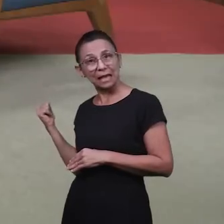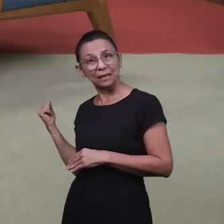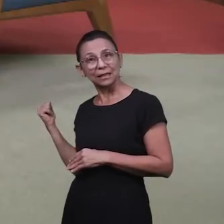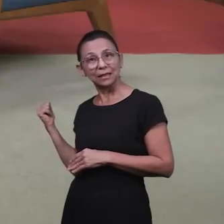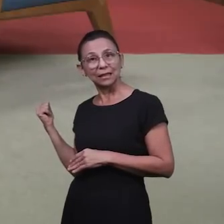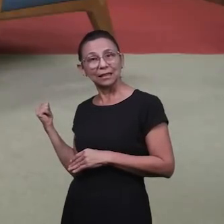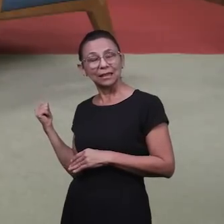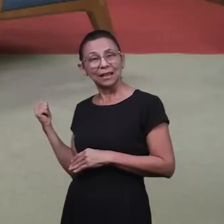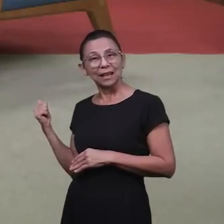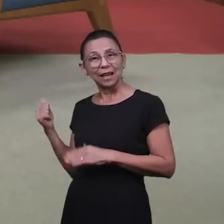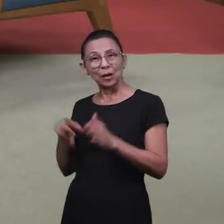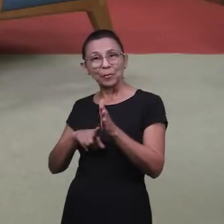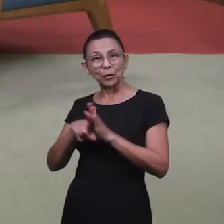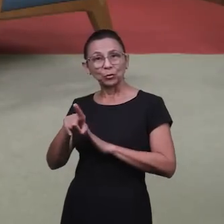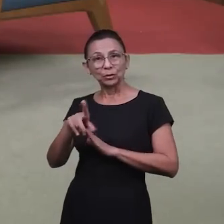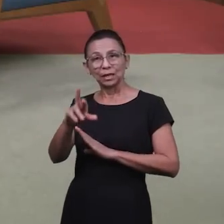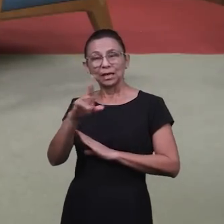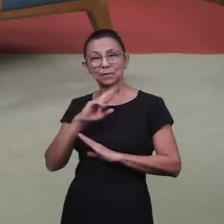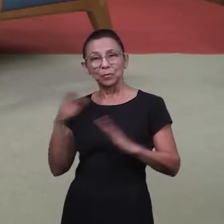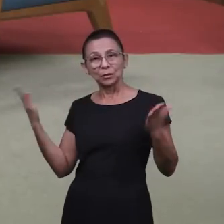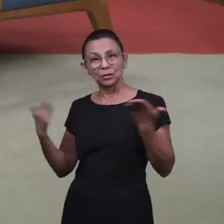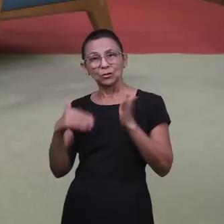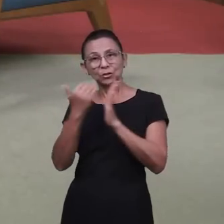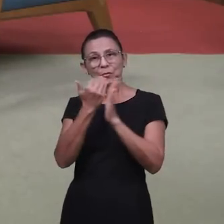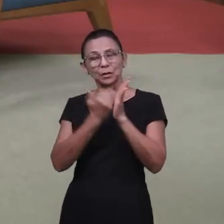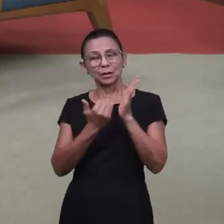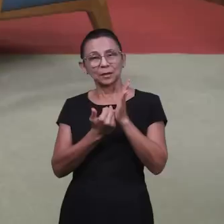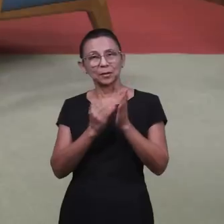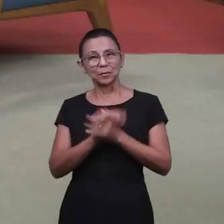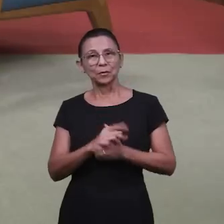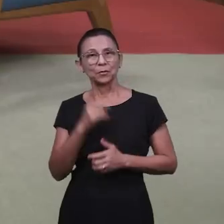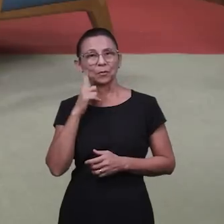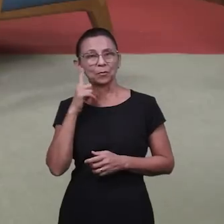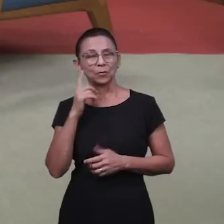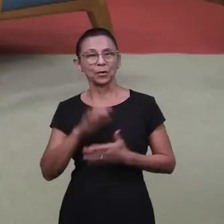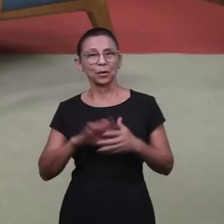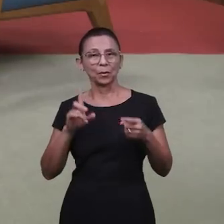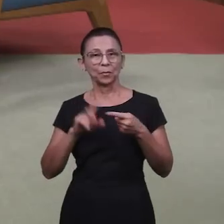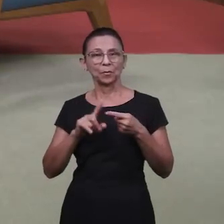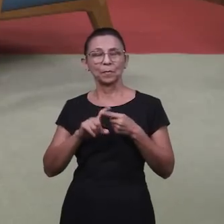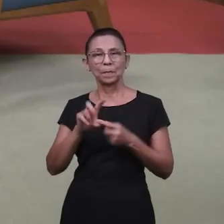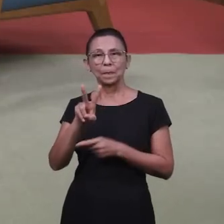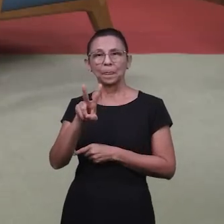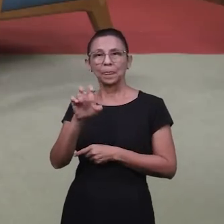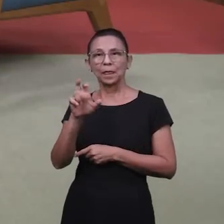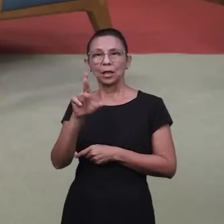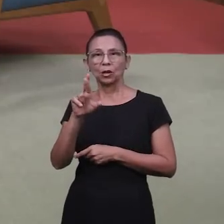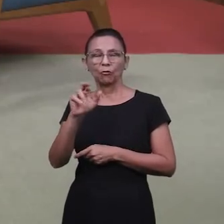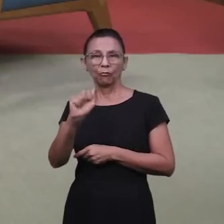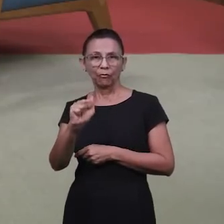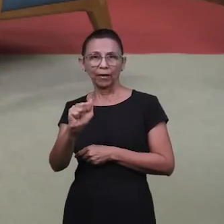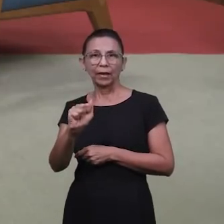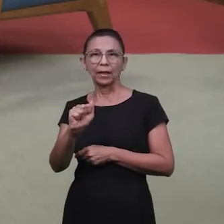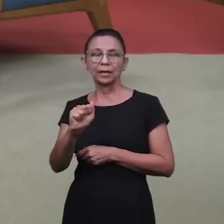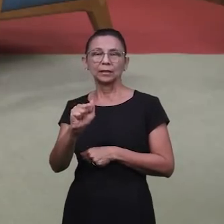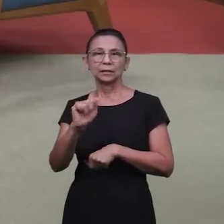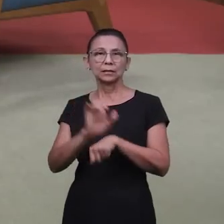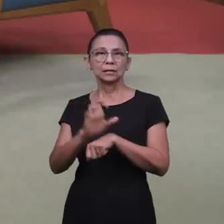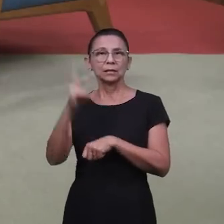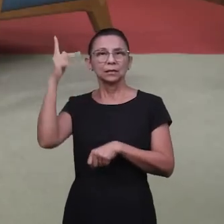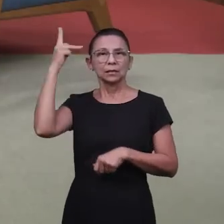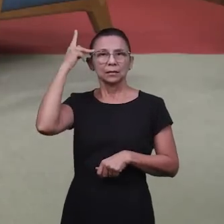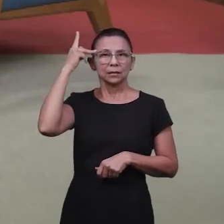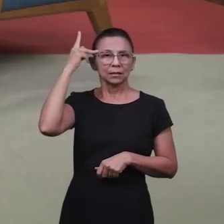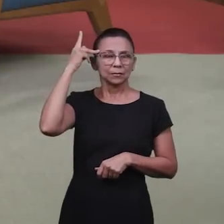assunto que nós tratamos aqui. A primeira mensagem, o primeiro comentário é de Vera Ritondaro, ela é de